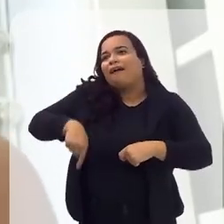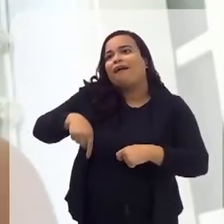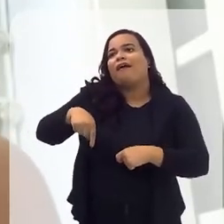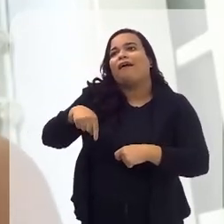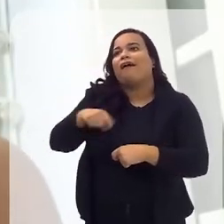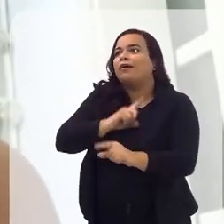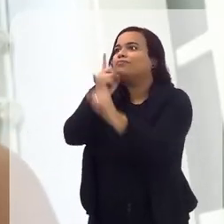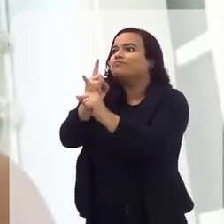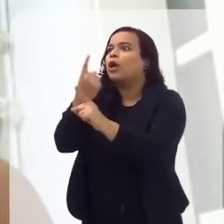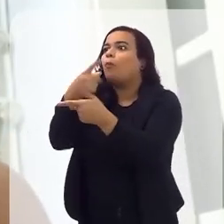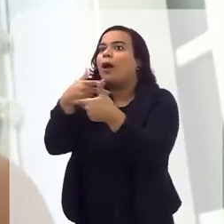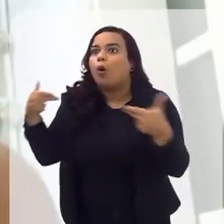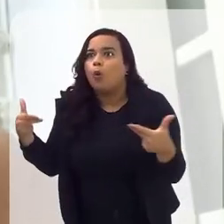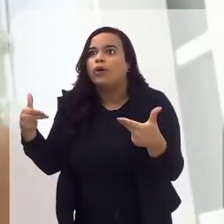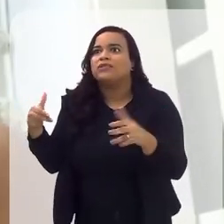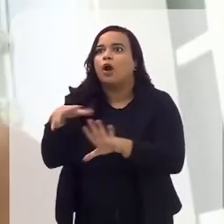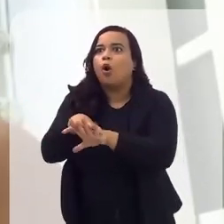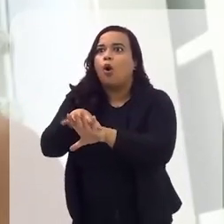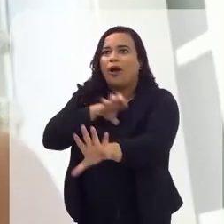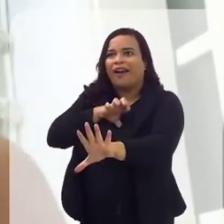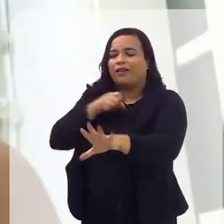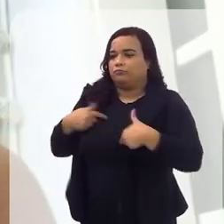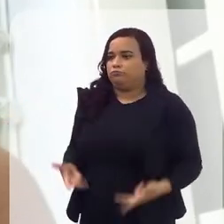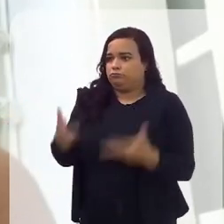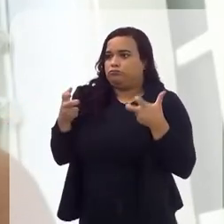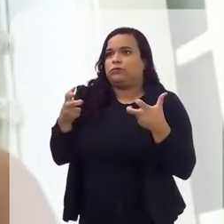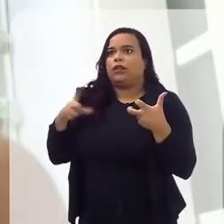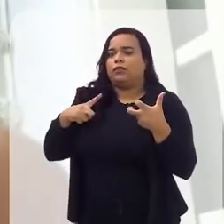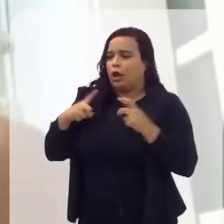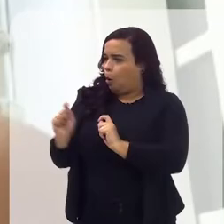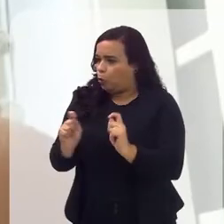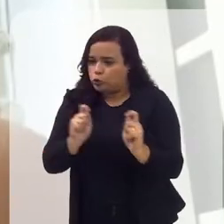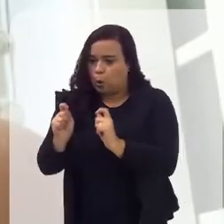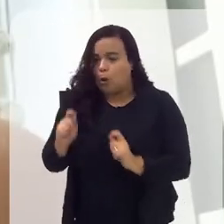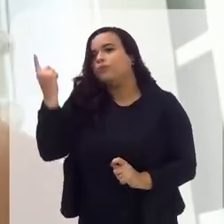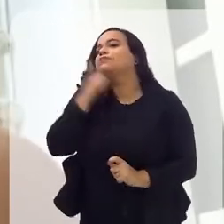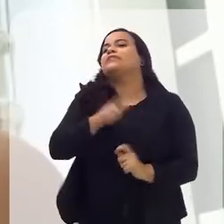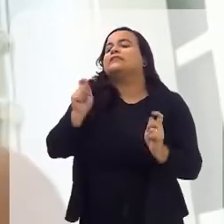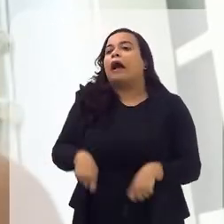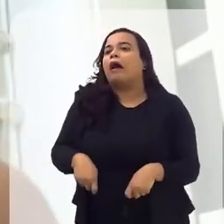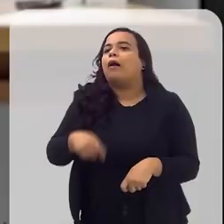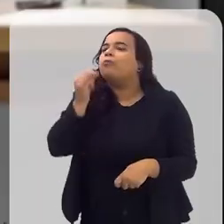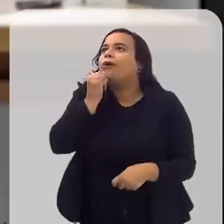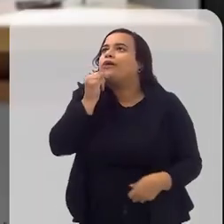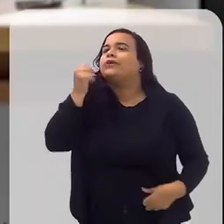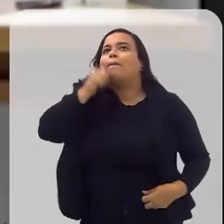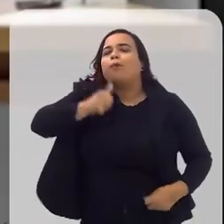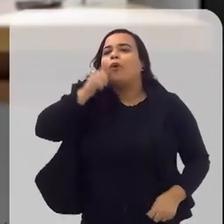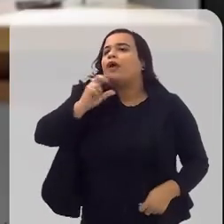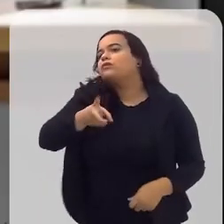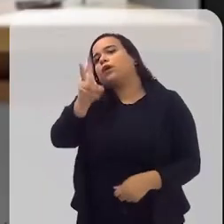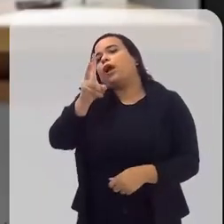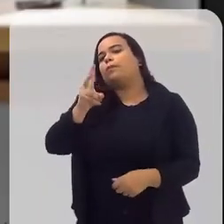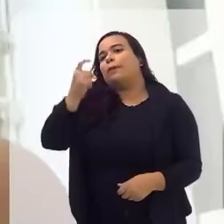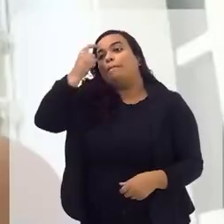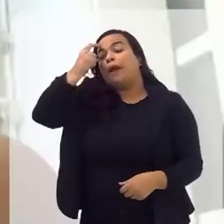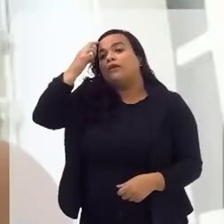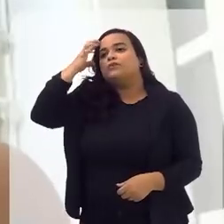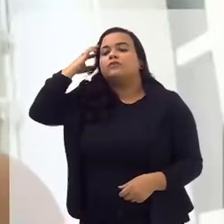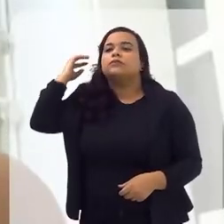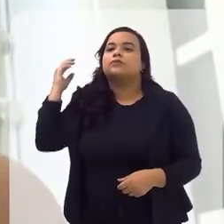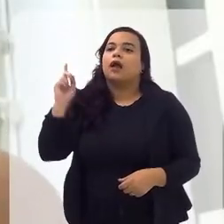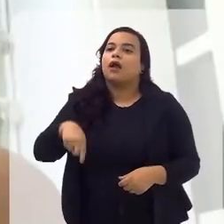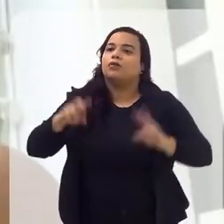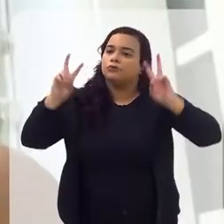inimigo concreto, né? Eu preciso de algo concreto com o qual eu possa ter algum controle. E aí a gente sempre, no caso da mulher, a gente sempre joga,